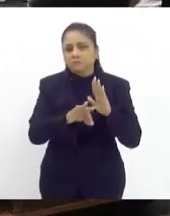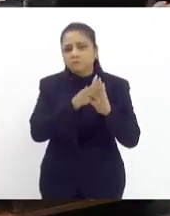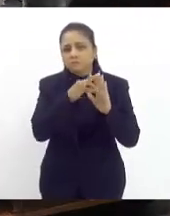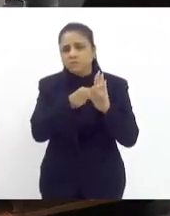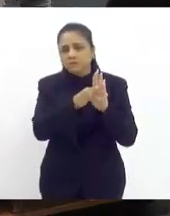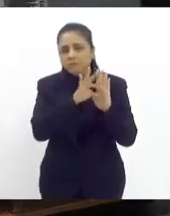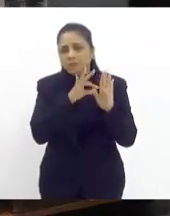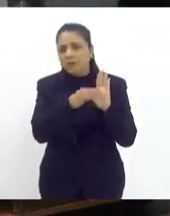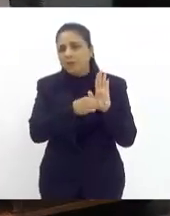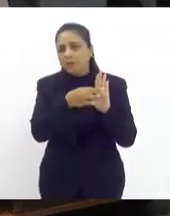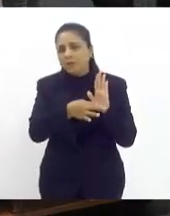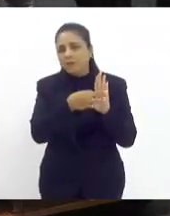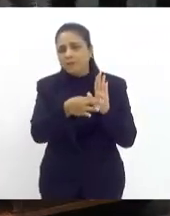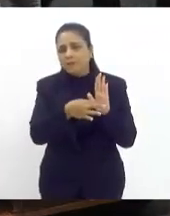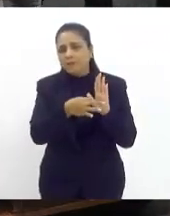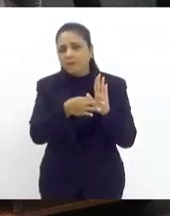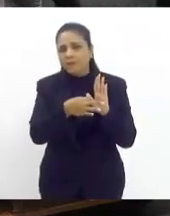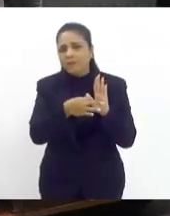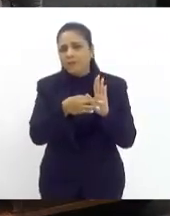Malafaia 3